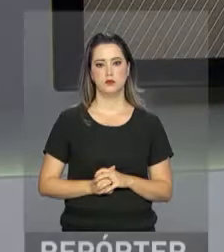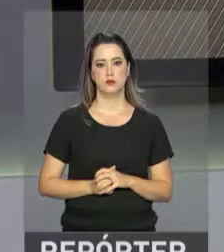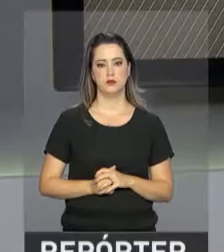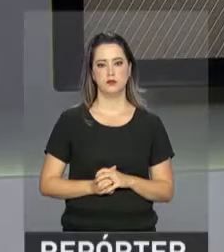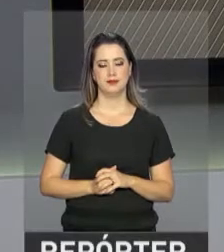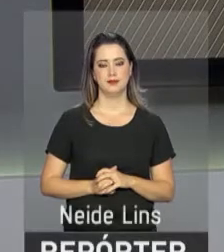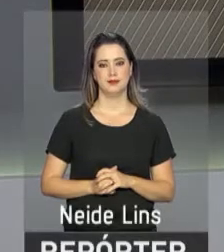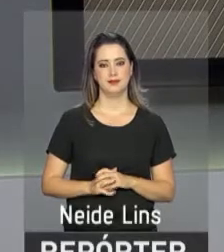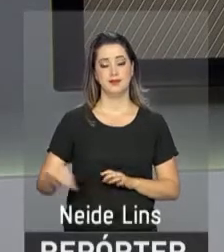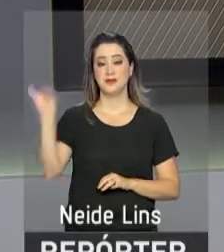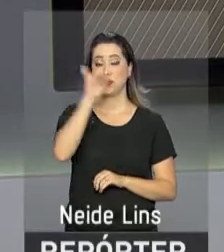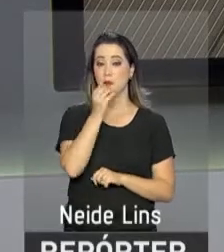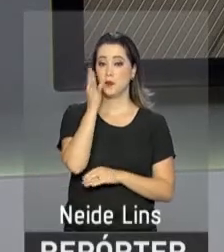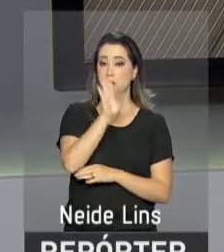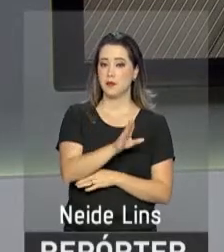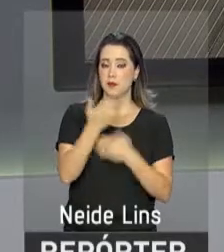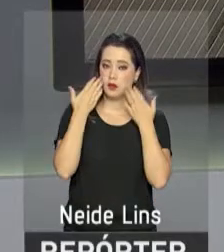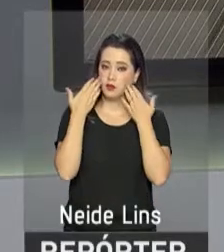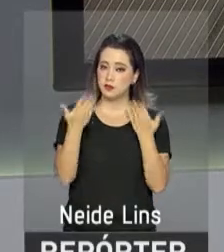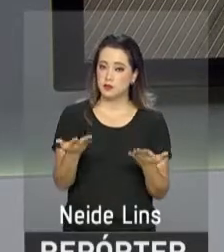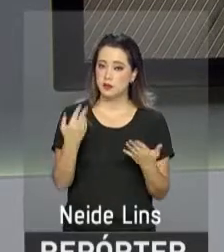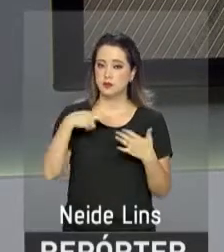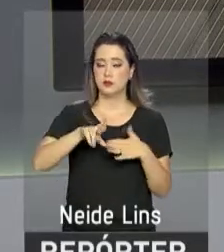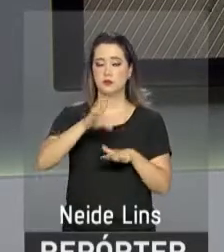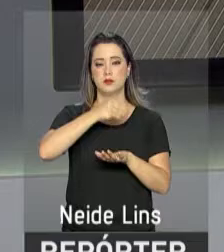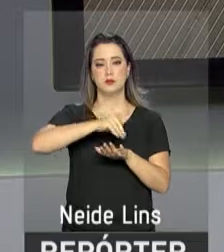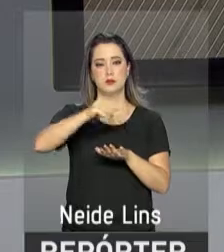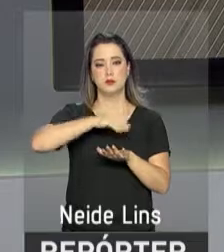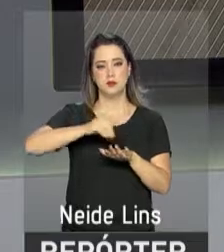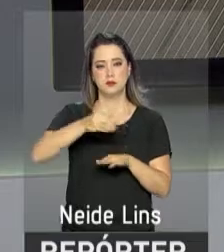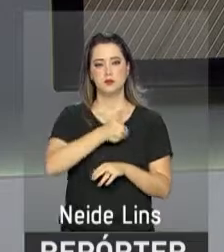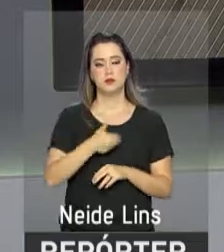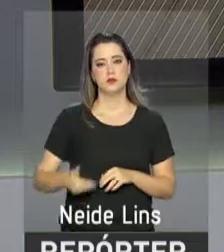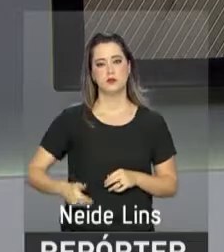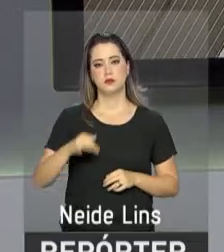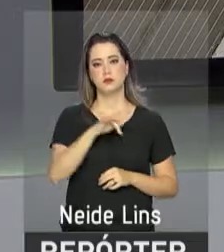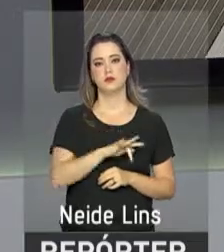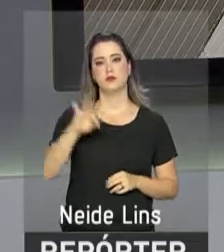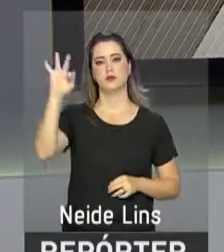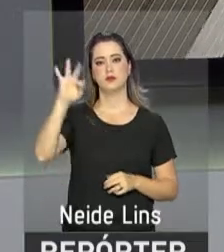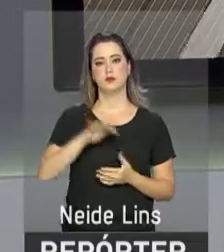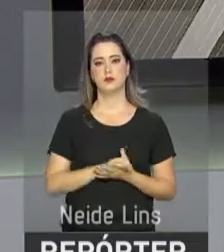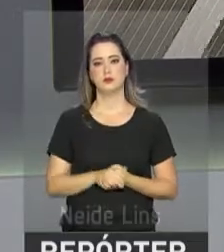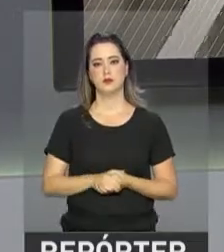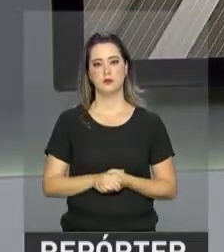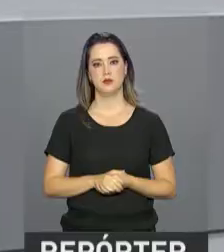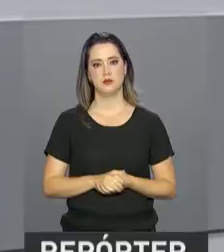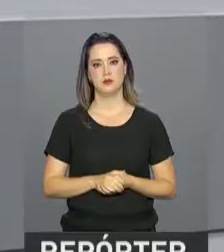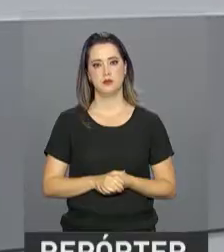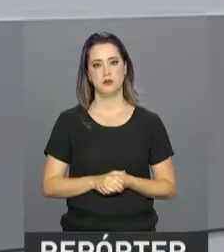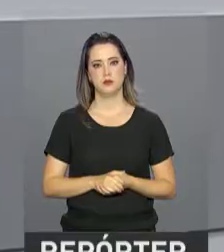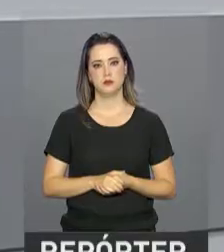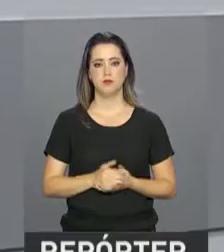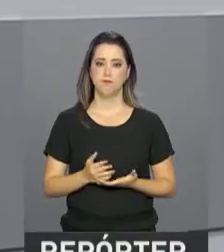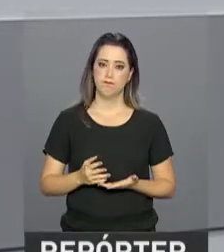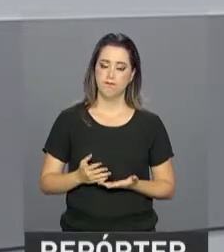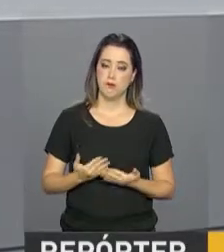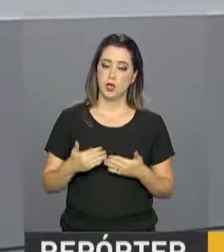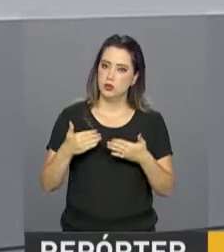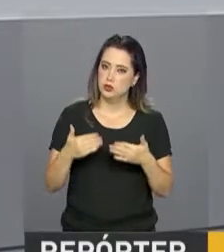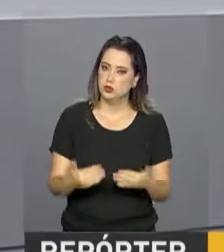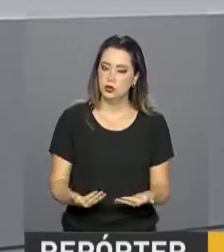olá boa tarde estamos de volta com mais um repórter nbr com as notícias do governo federal o